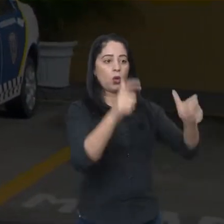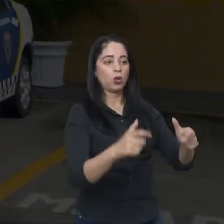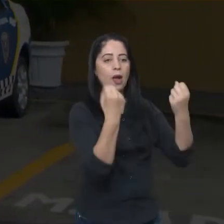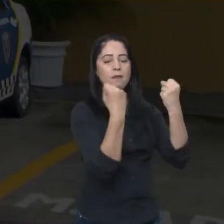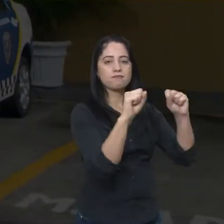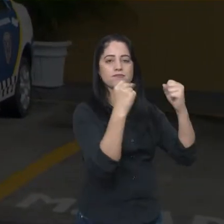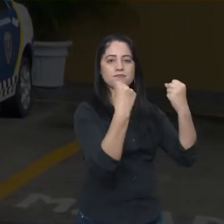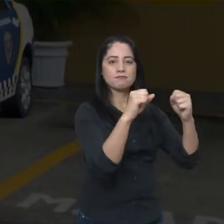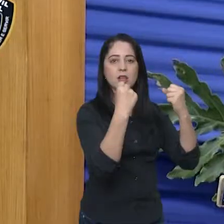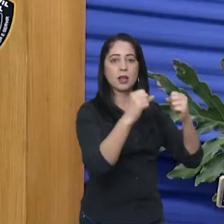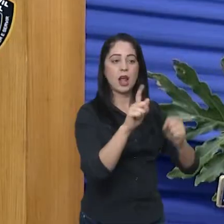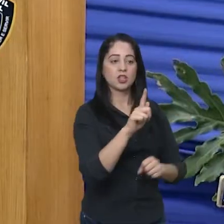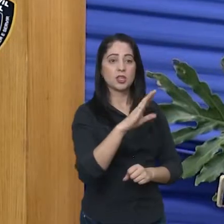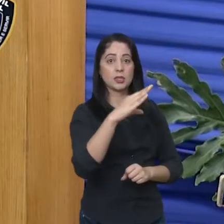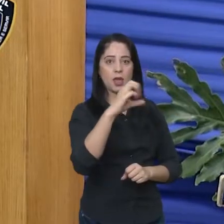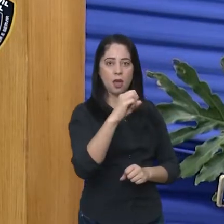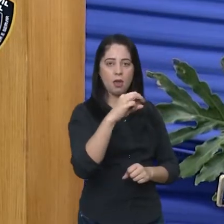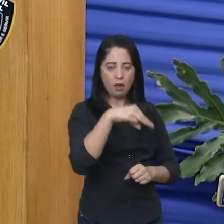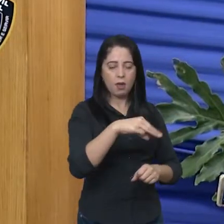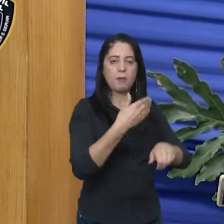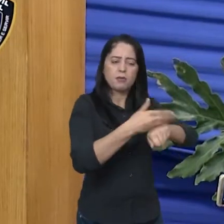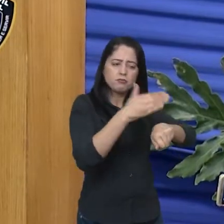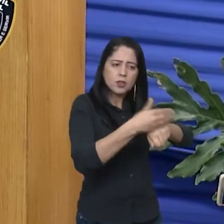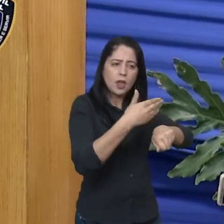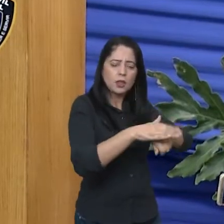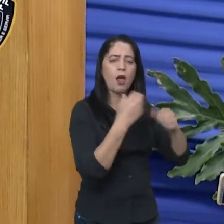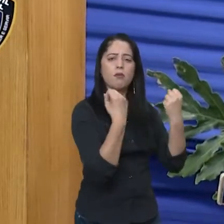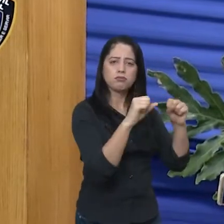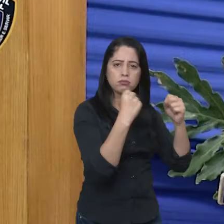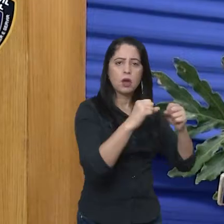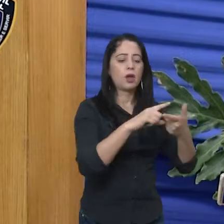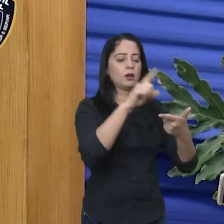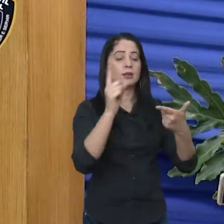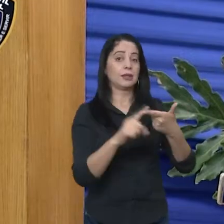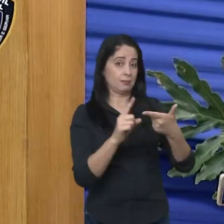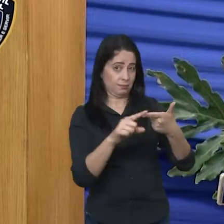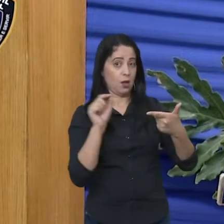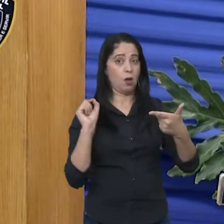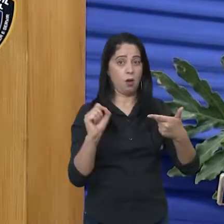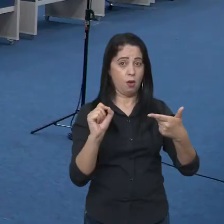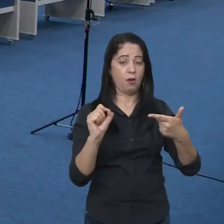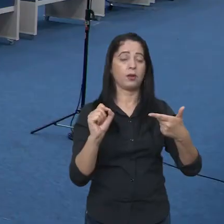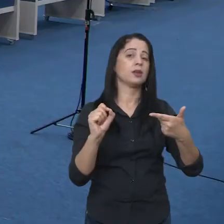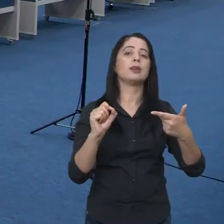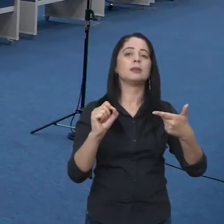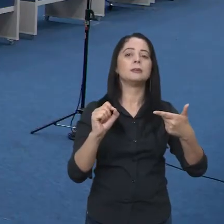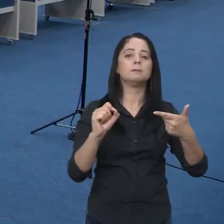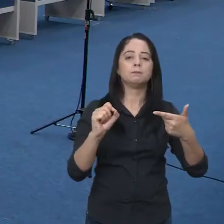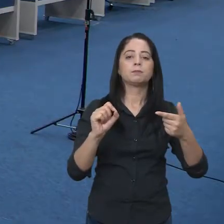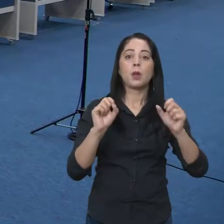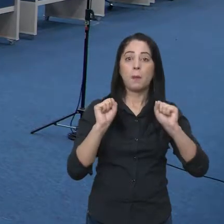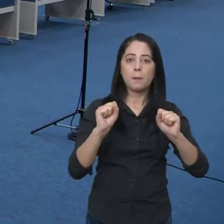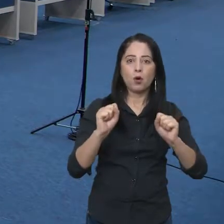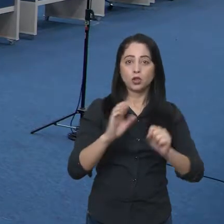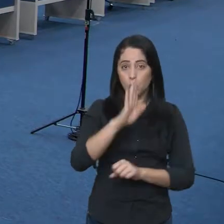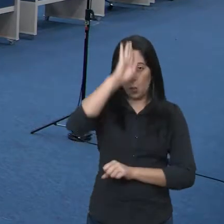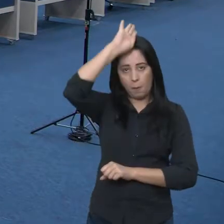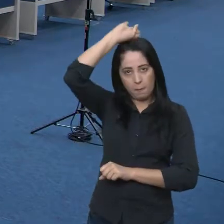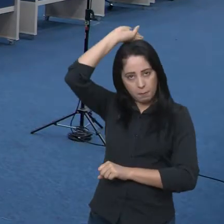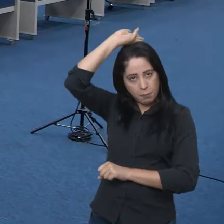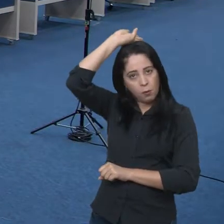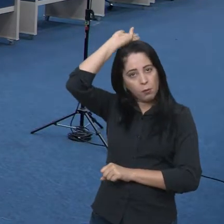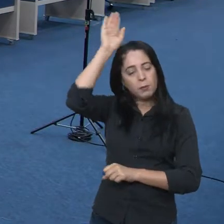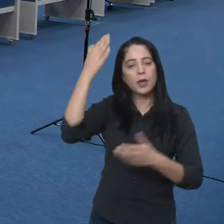Guarda Civil Municipal, um órgão de formação, treinamento e aperfeiçoamento dos servidores. Já o segundo delibera